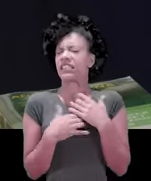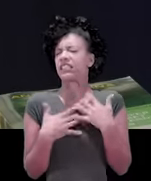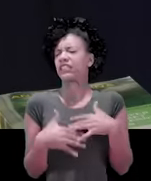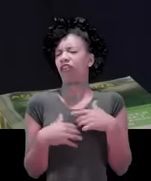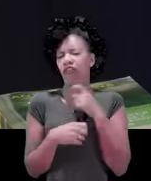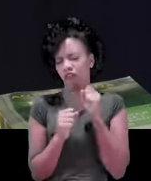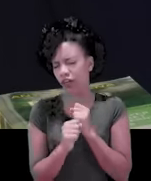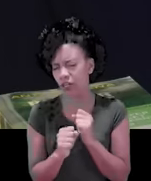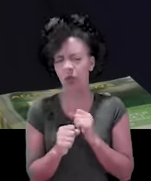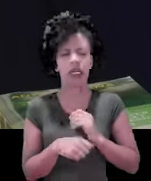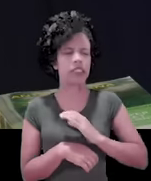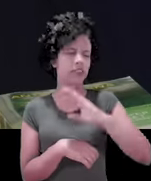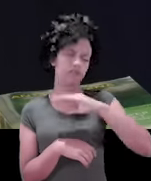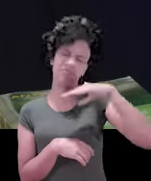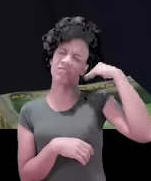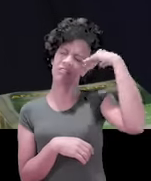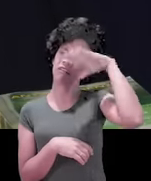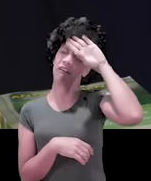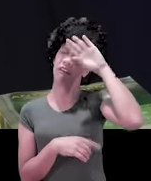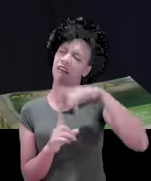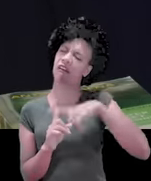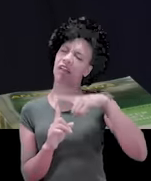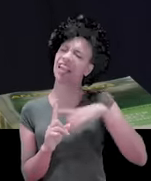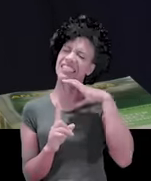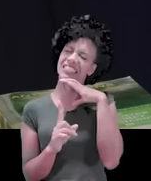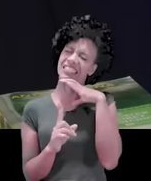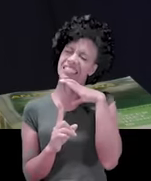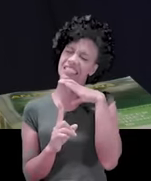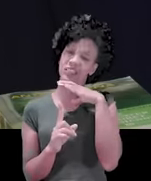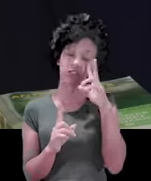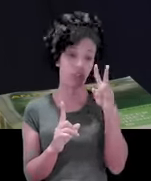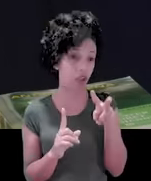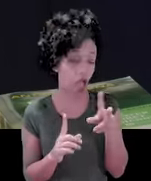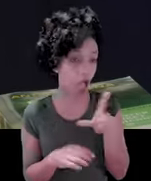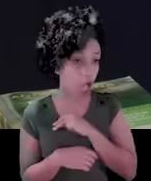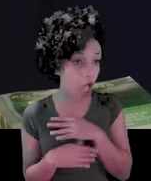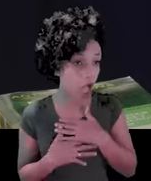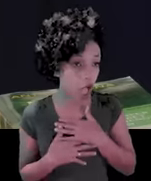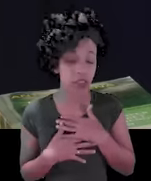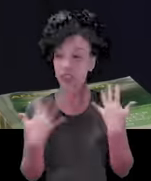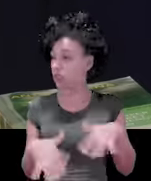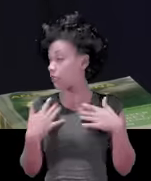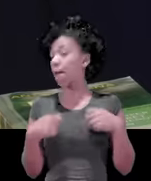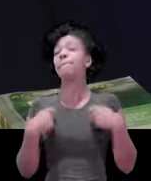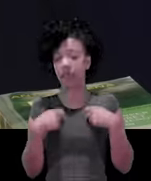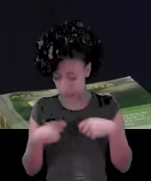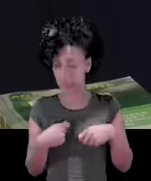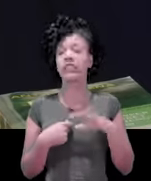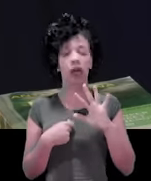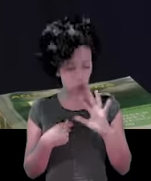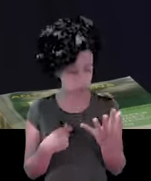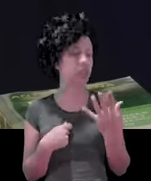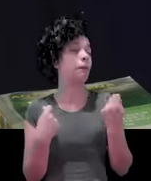tem 35 amanhã adrenalina cara vai ver tudo aquilo chegando e eu falei cara vai vai vai ter que dar vai ter que dar